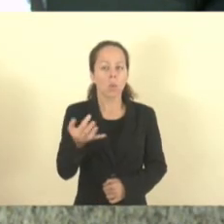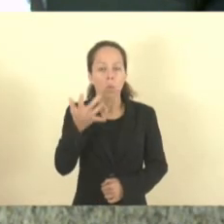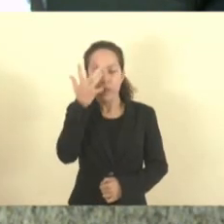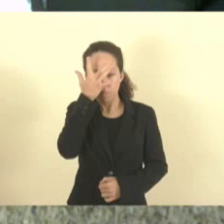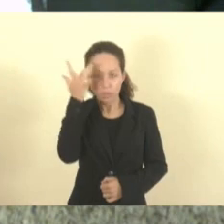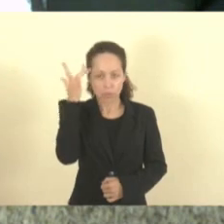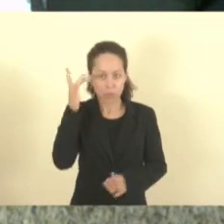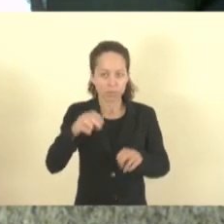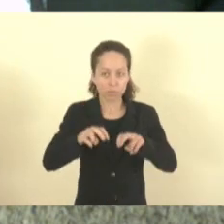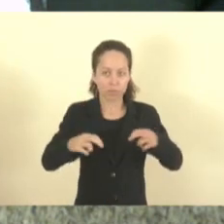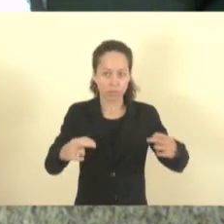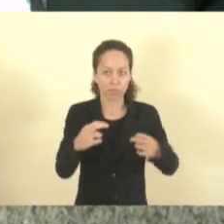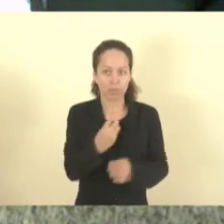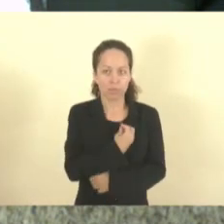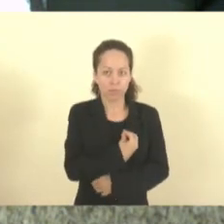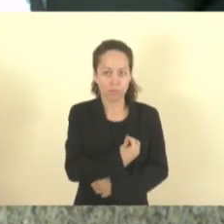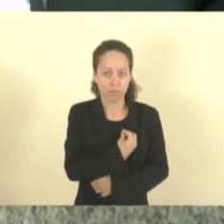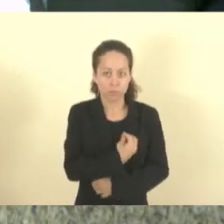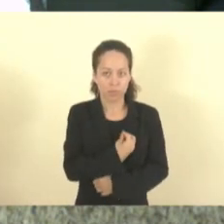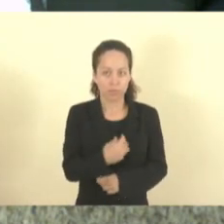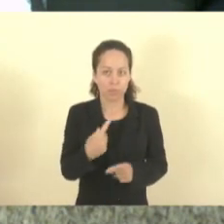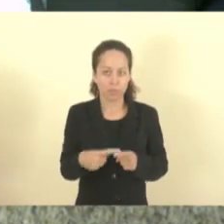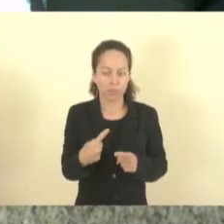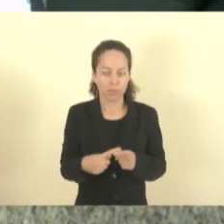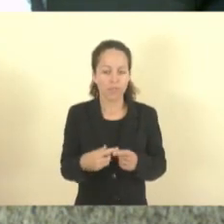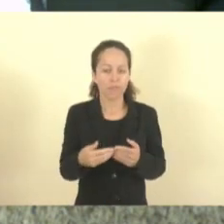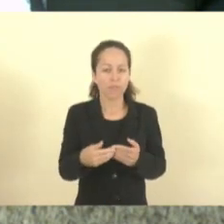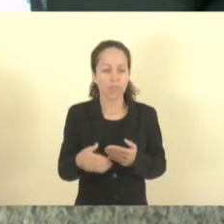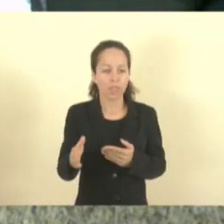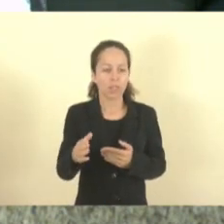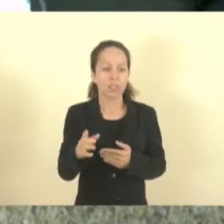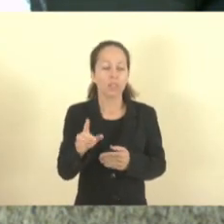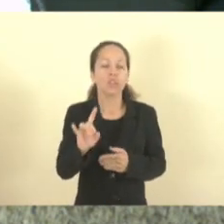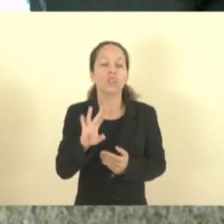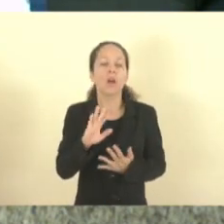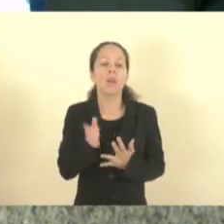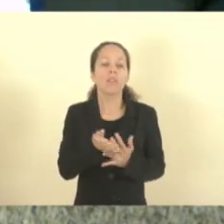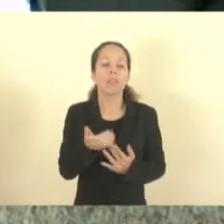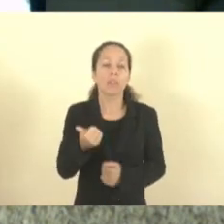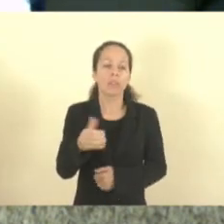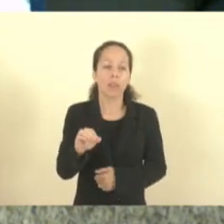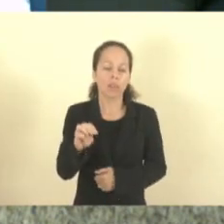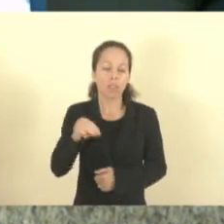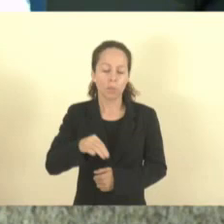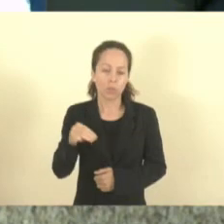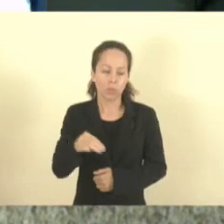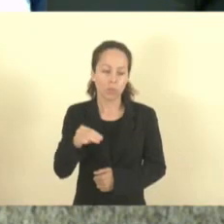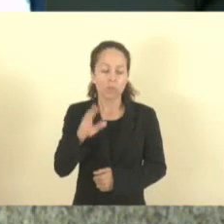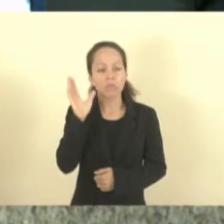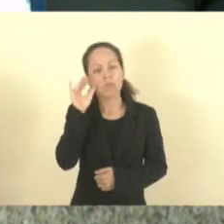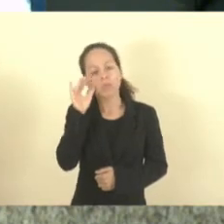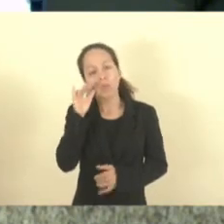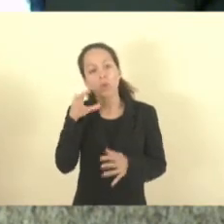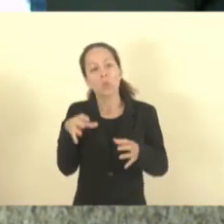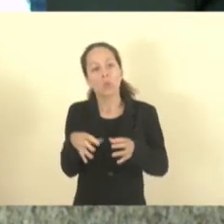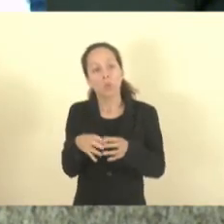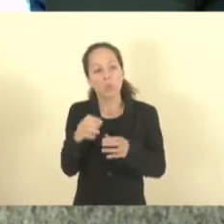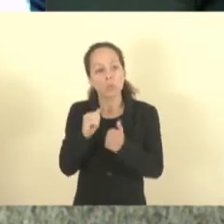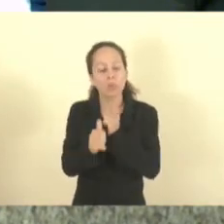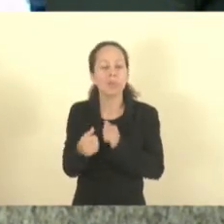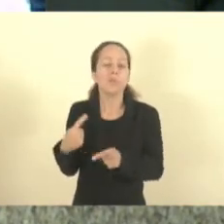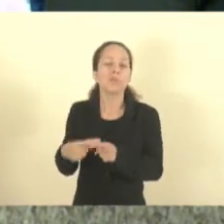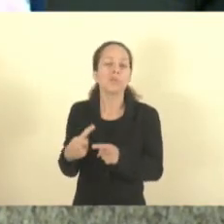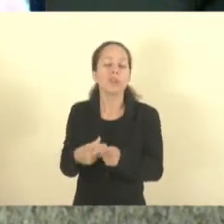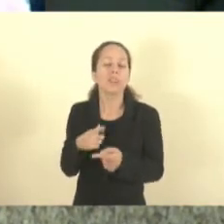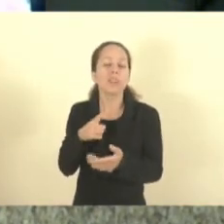o deputado Danilo, presidindo a sessão, ele vai suspender a sessão por apenas 10 minutos, para a gente ouvir a Desportiva Ferroviária, porque tem uma interdição